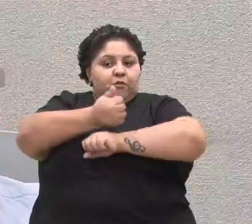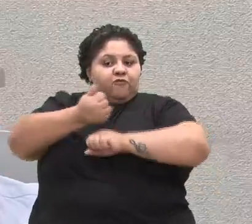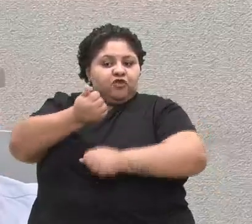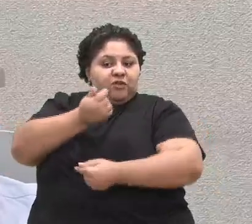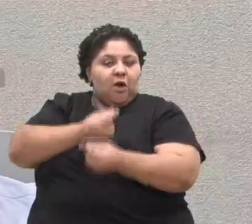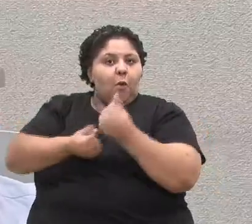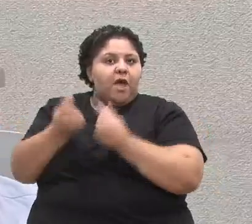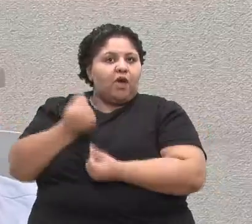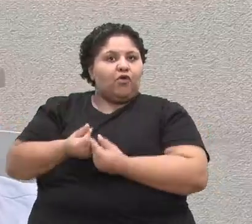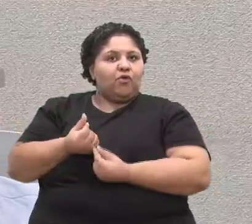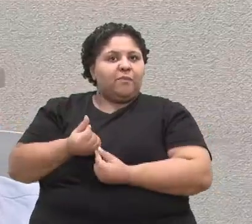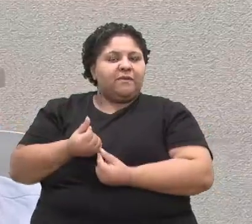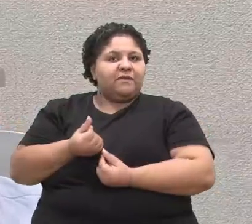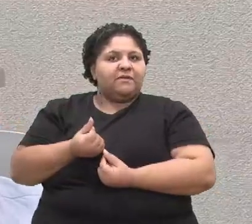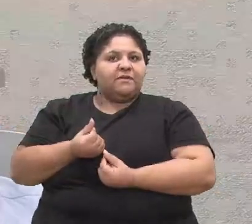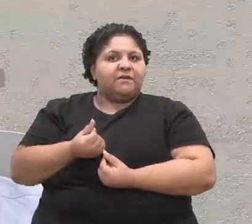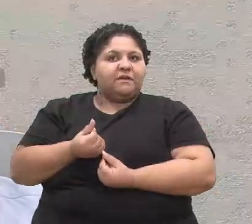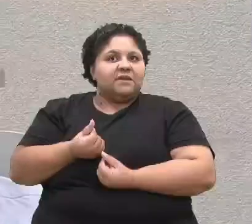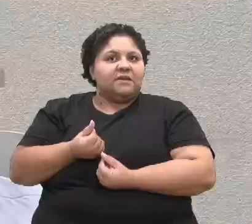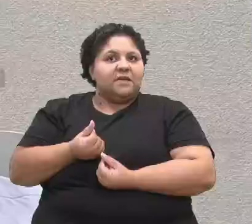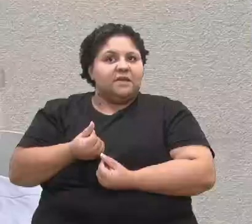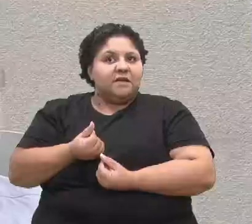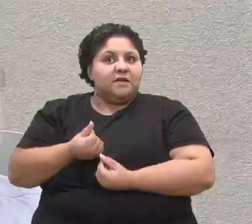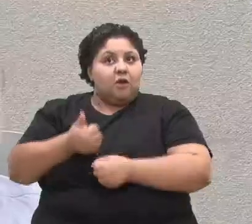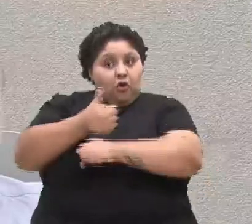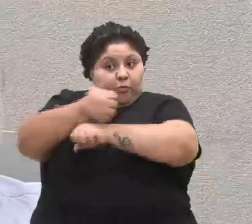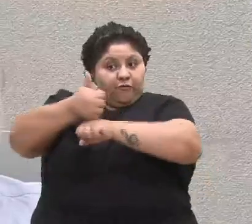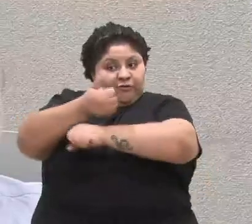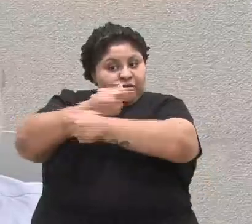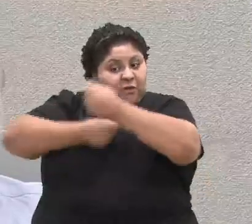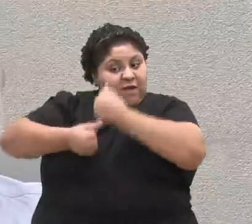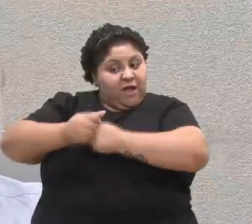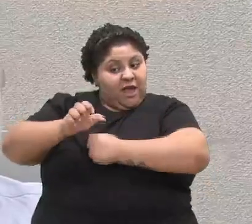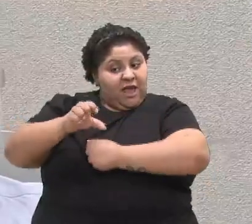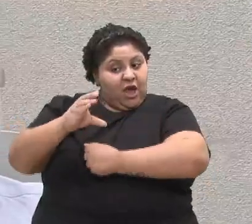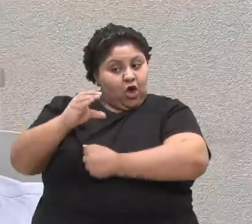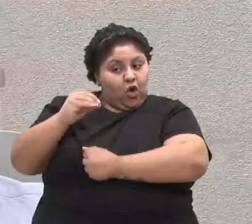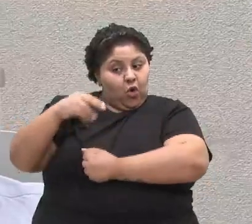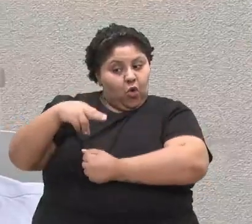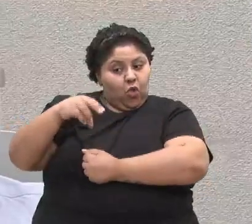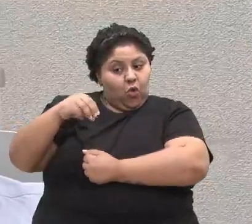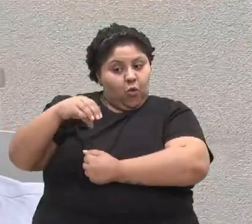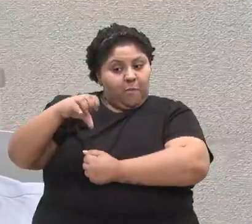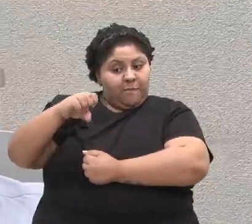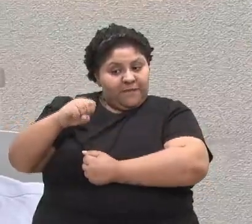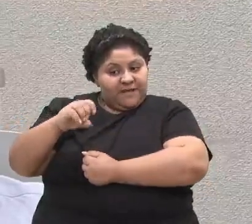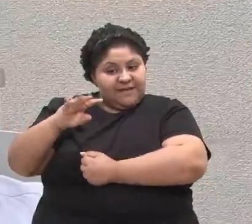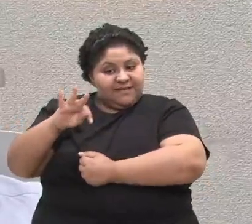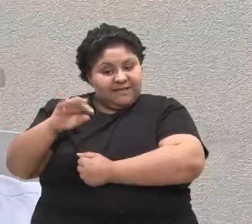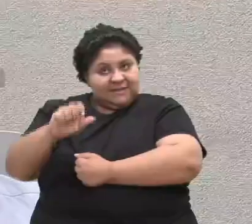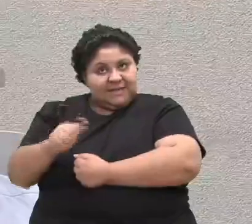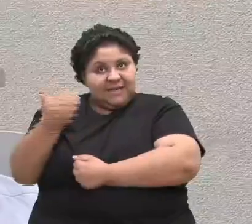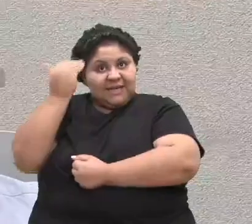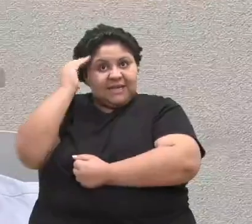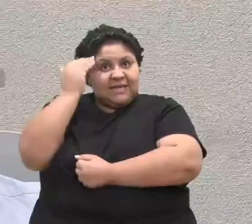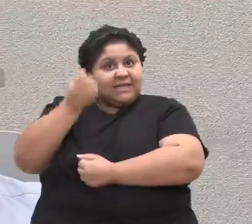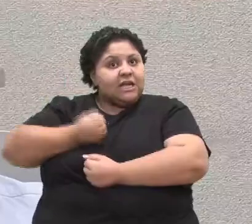E é economista que entende de número. Pelo menos me corrija se eu estou errado. Tá? Ela dizer